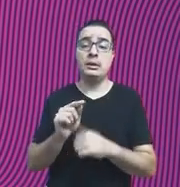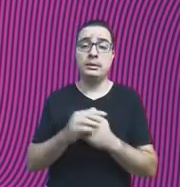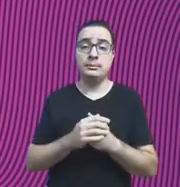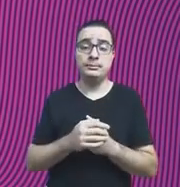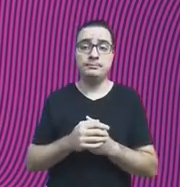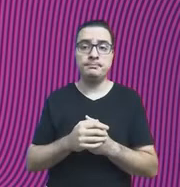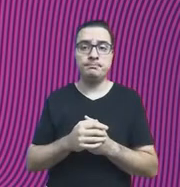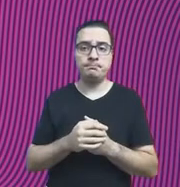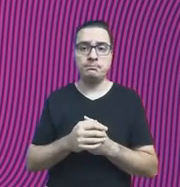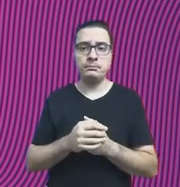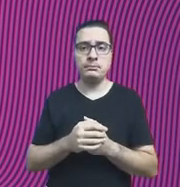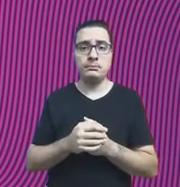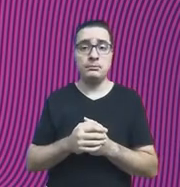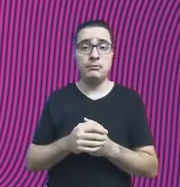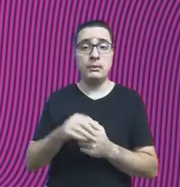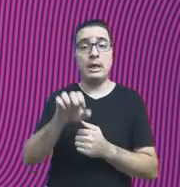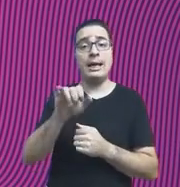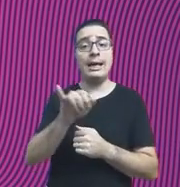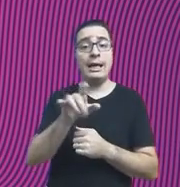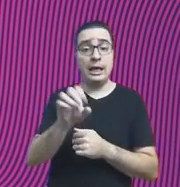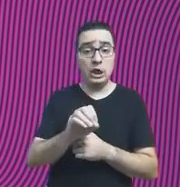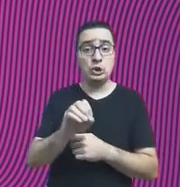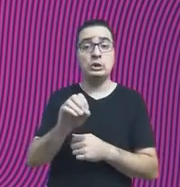eixos principais de utilização da internet,